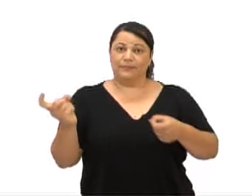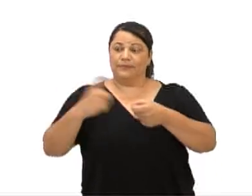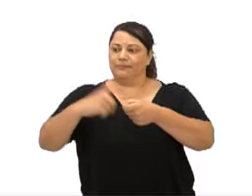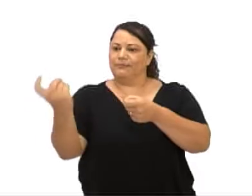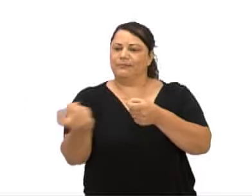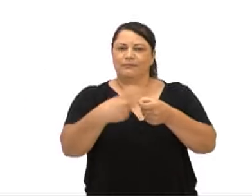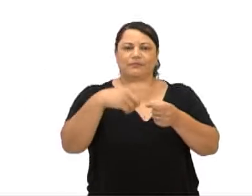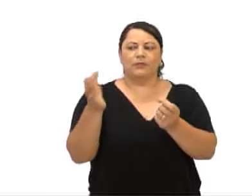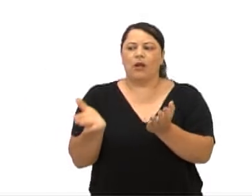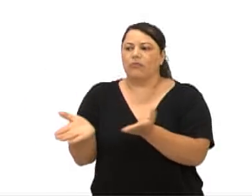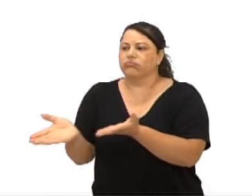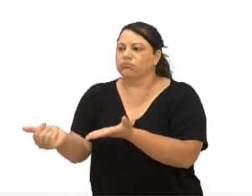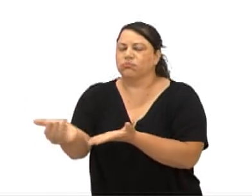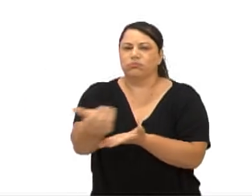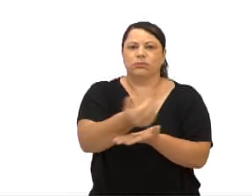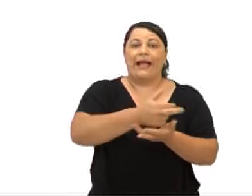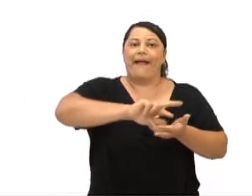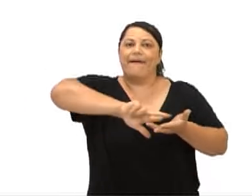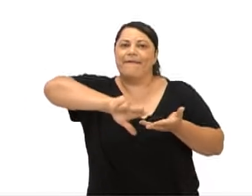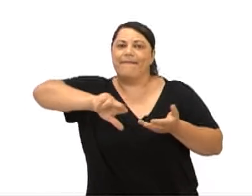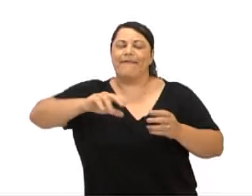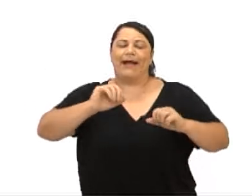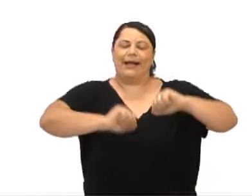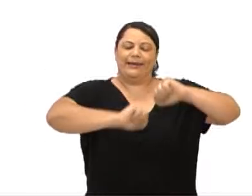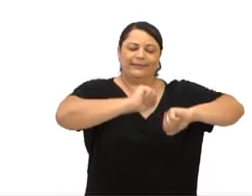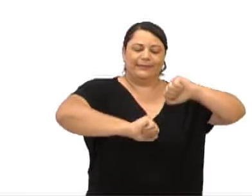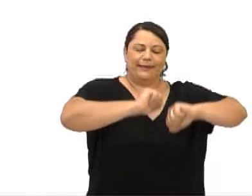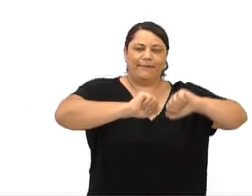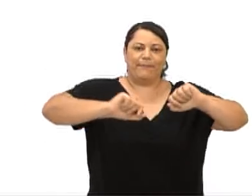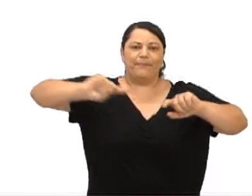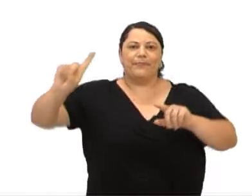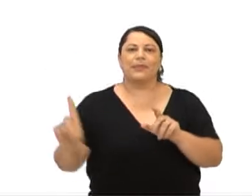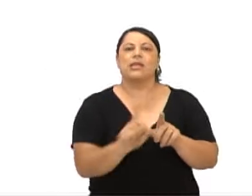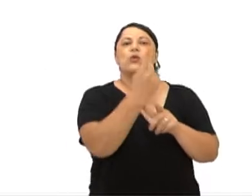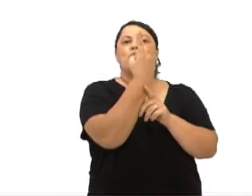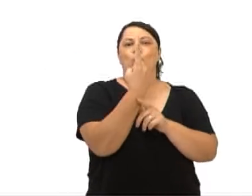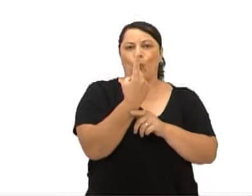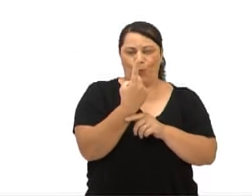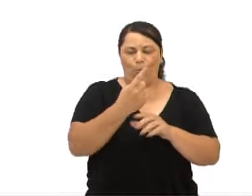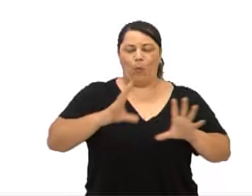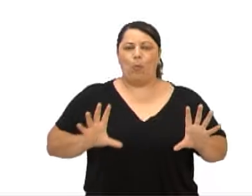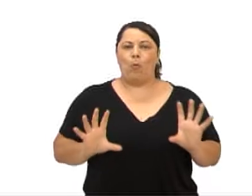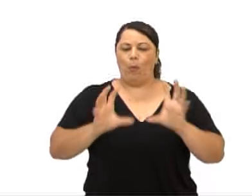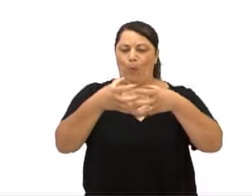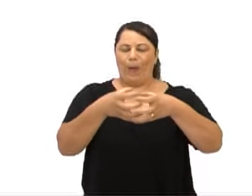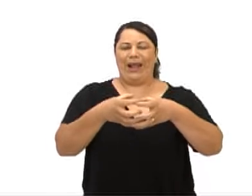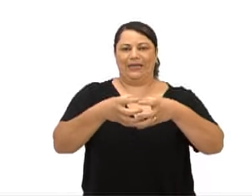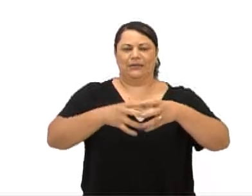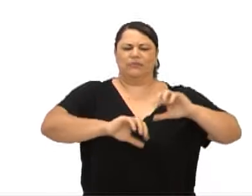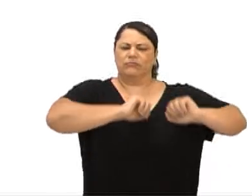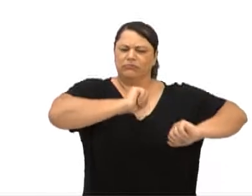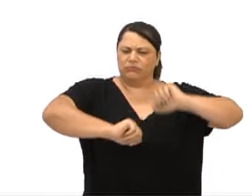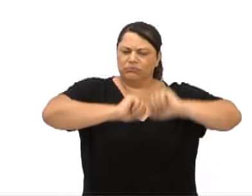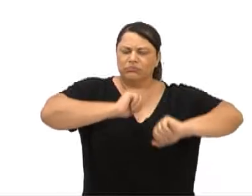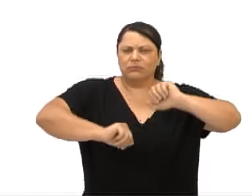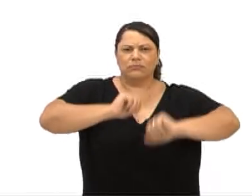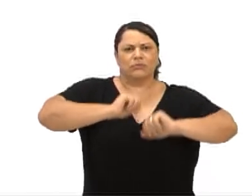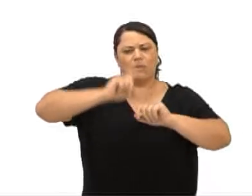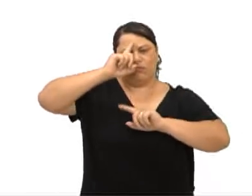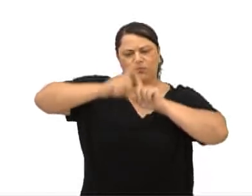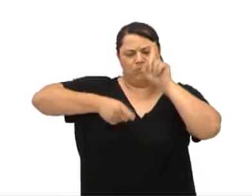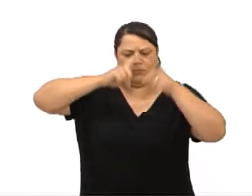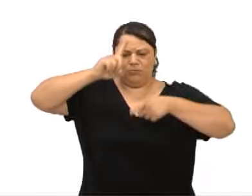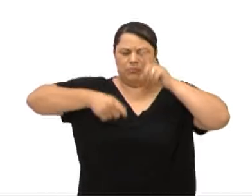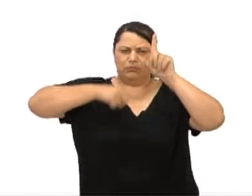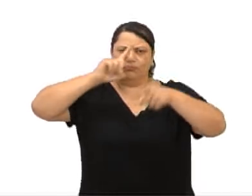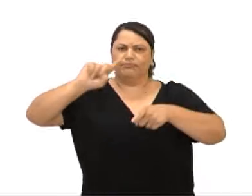várias empresas em uma, de tal forma que todas as fases de produção estivessem sob o mesmo comando e